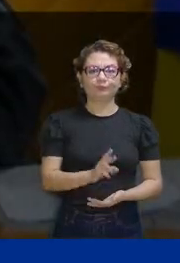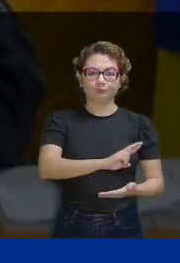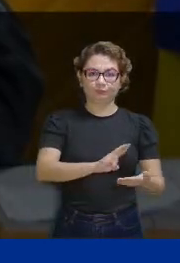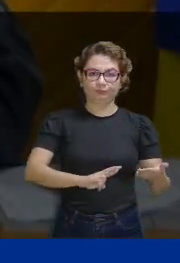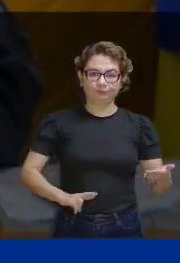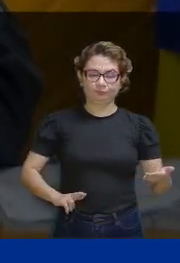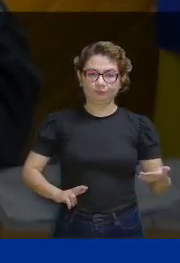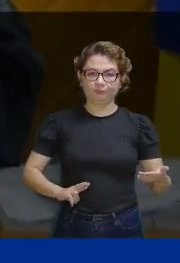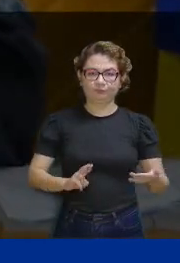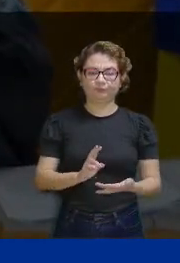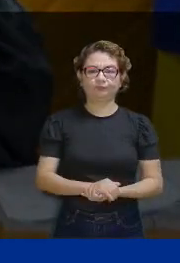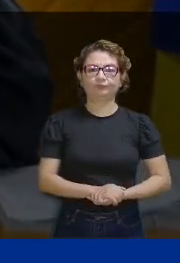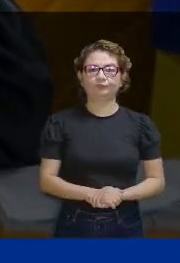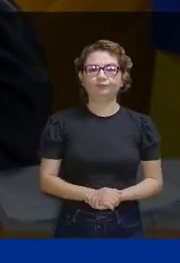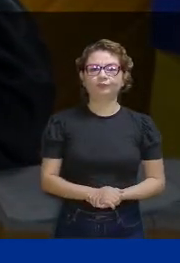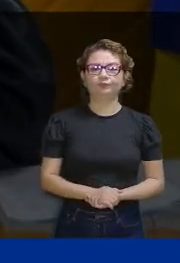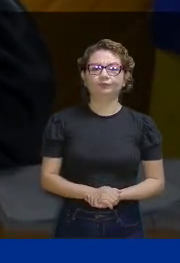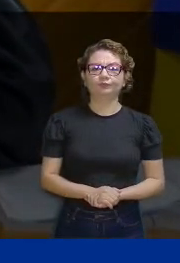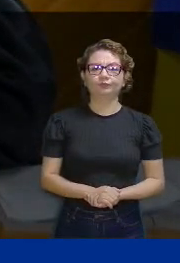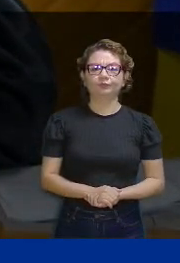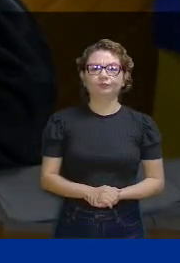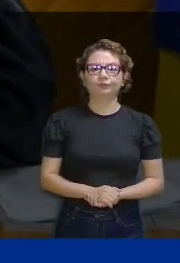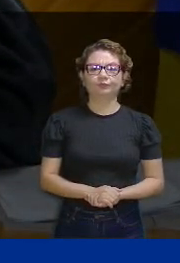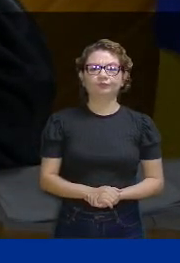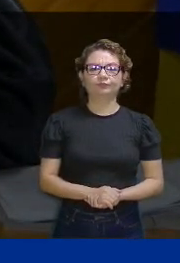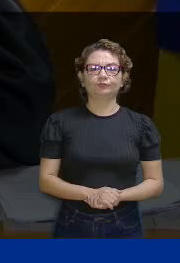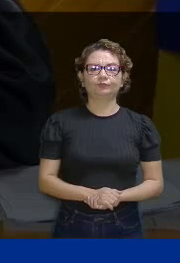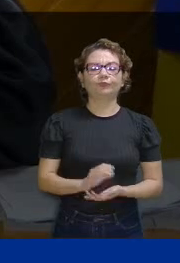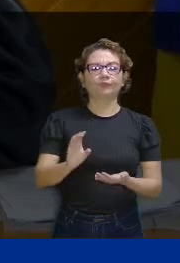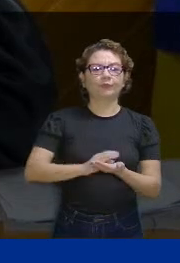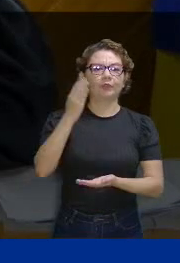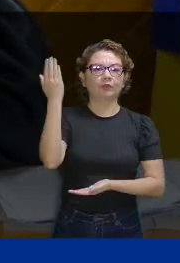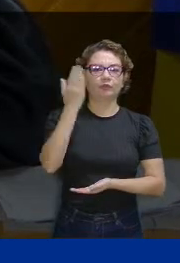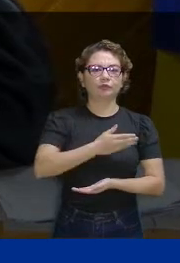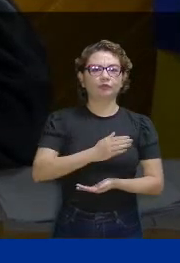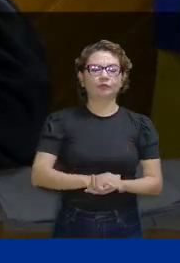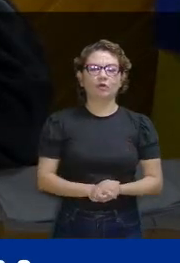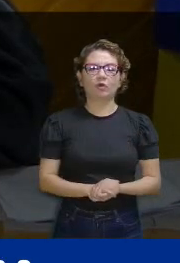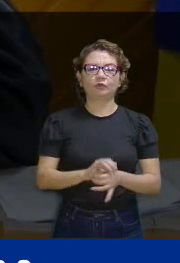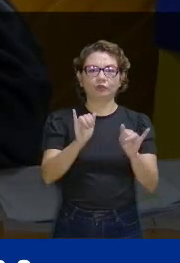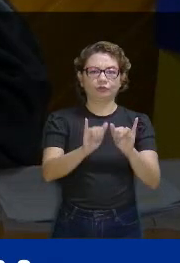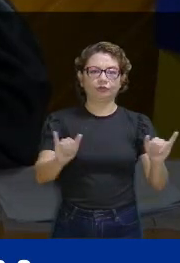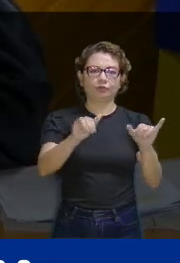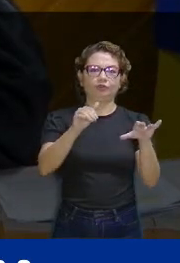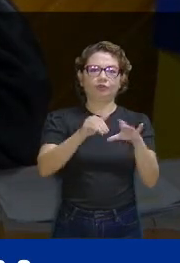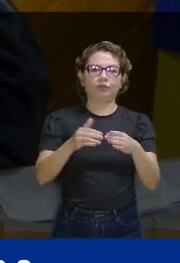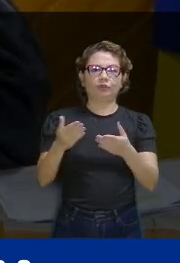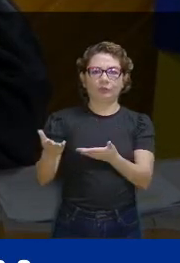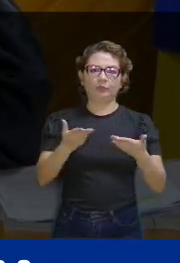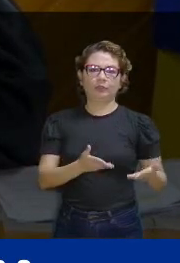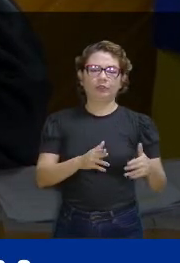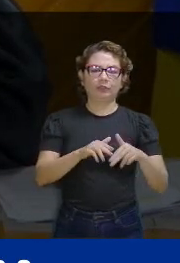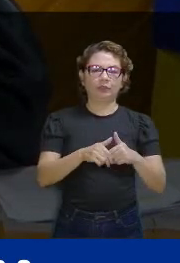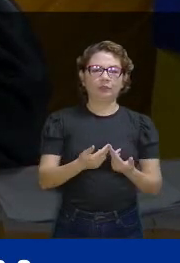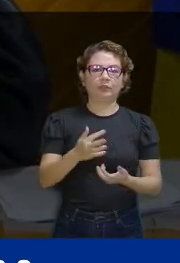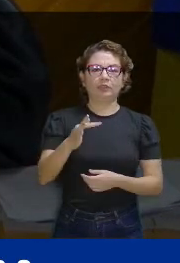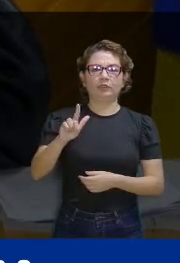Relatório. Foco no desembargador Agostinho Silvério. Na barra de Olás inferior, 2. Prestação de contas eleitorais. Número do